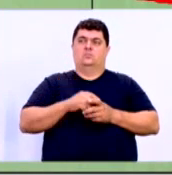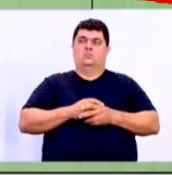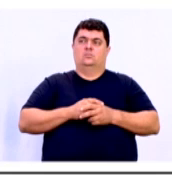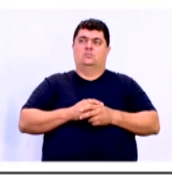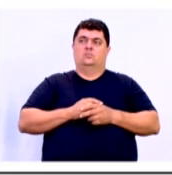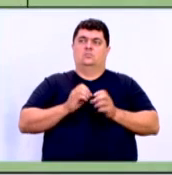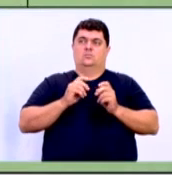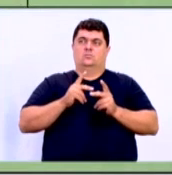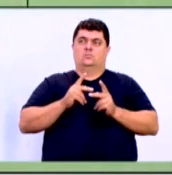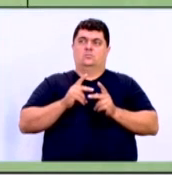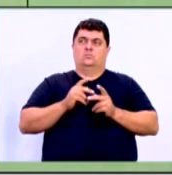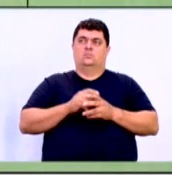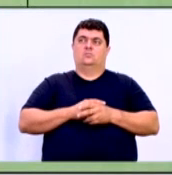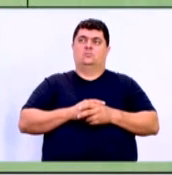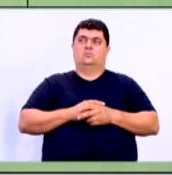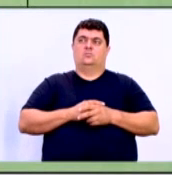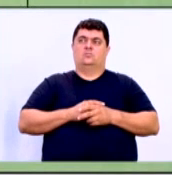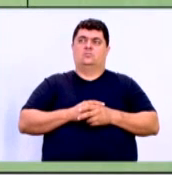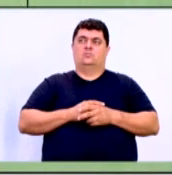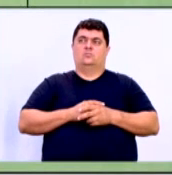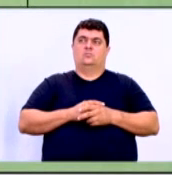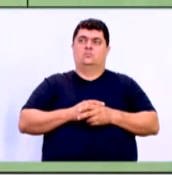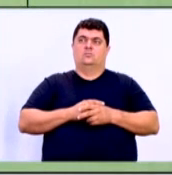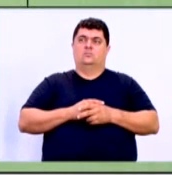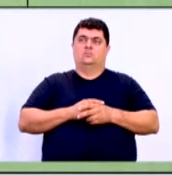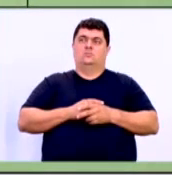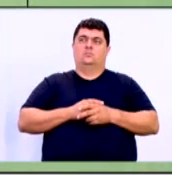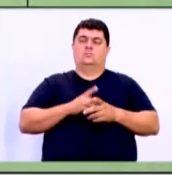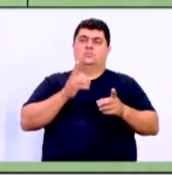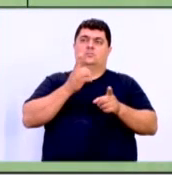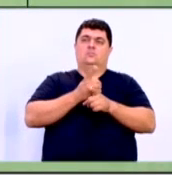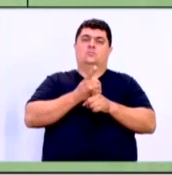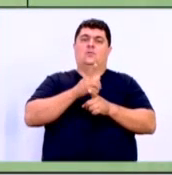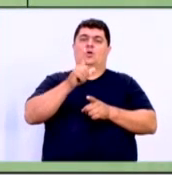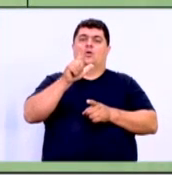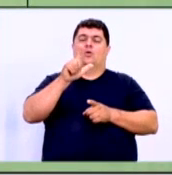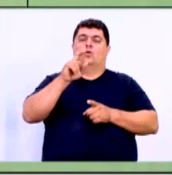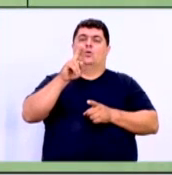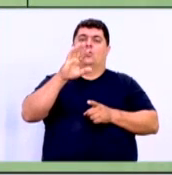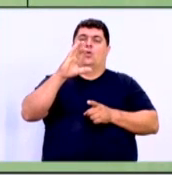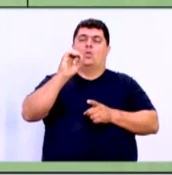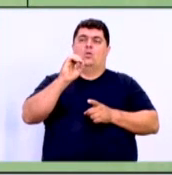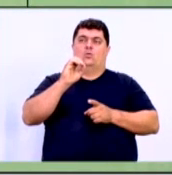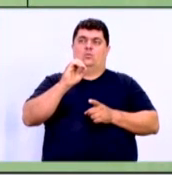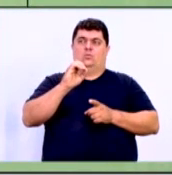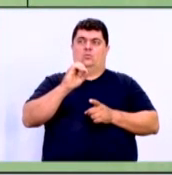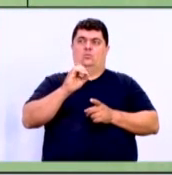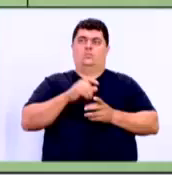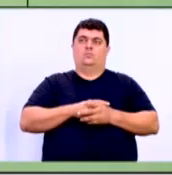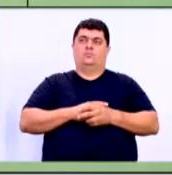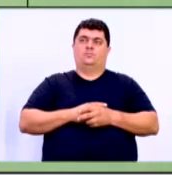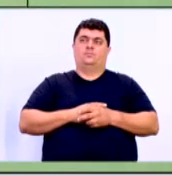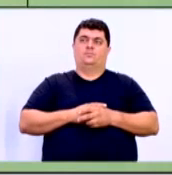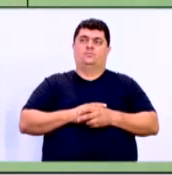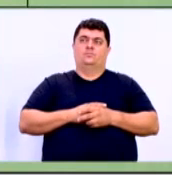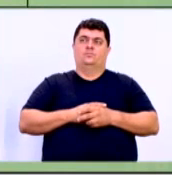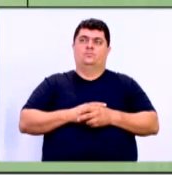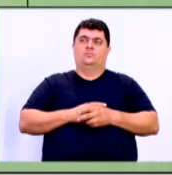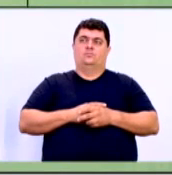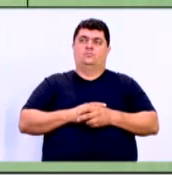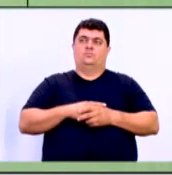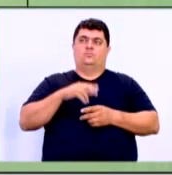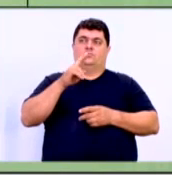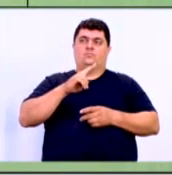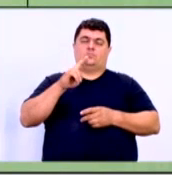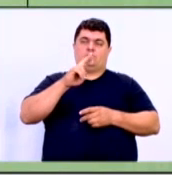para a prática. Então, ele quer achar o lucro, certo, aluno? Quer achar o lucro. Então, a gente vai